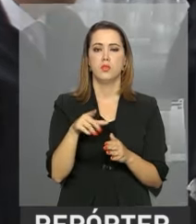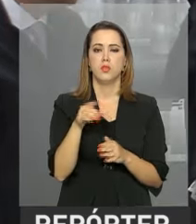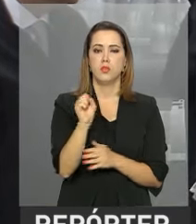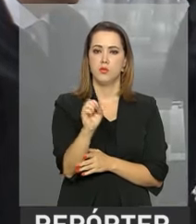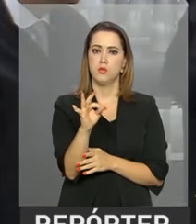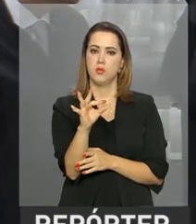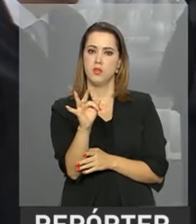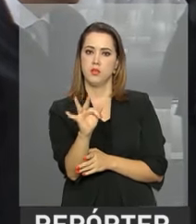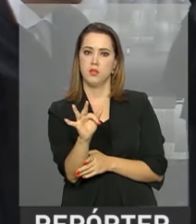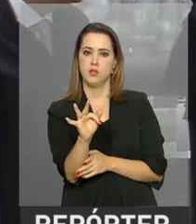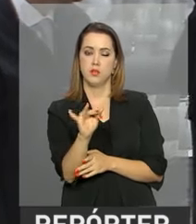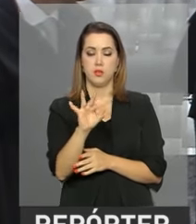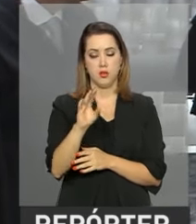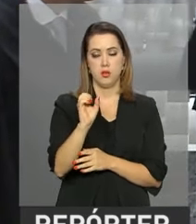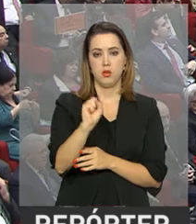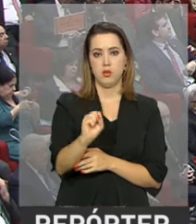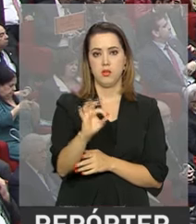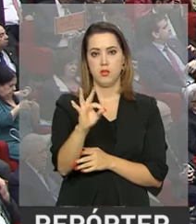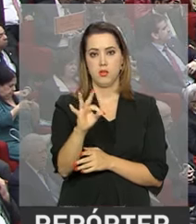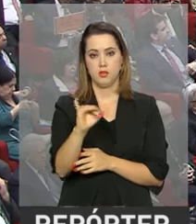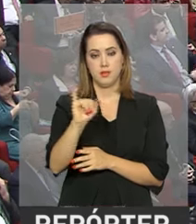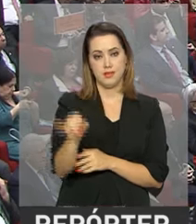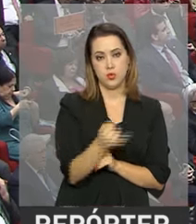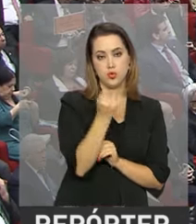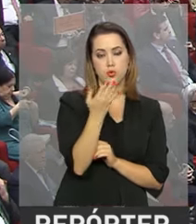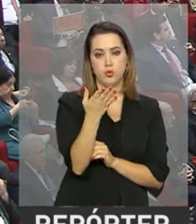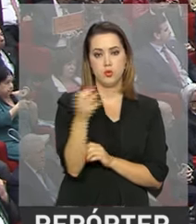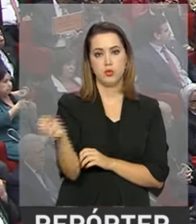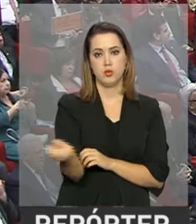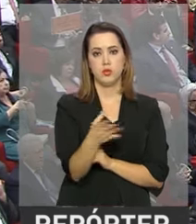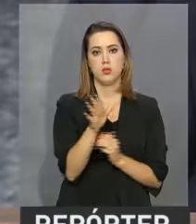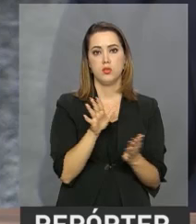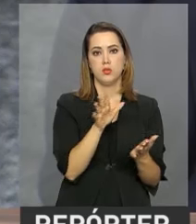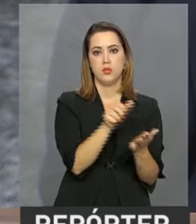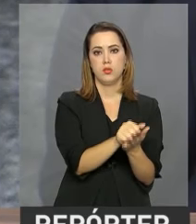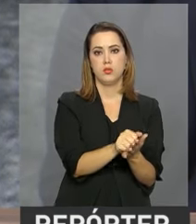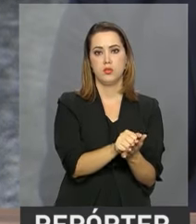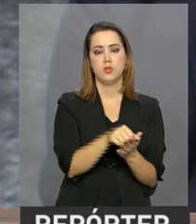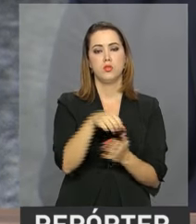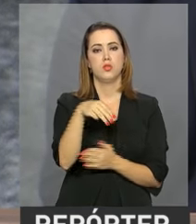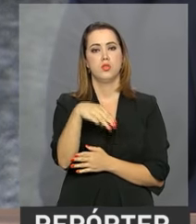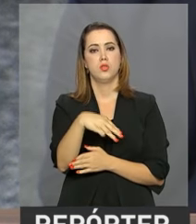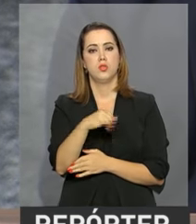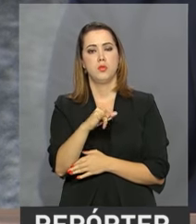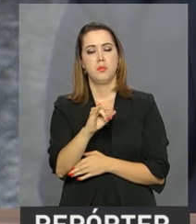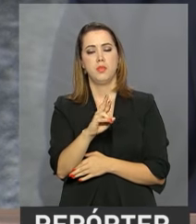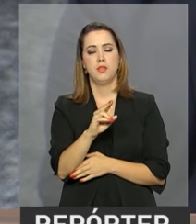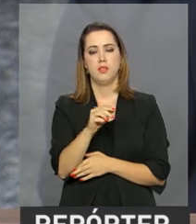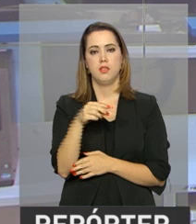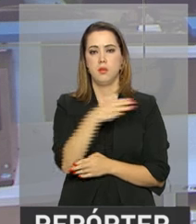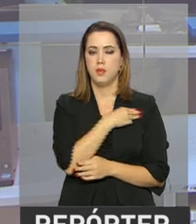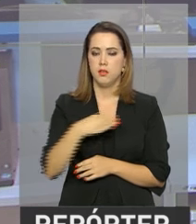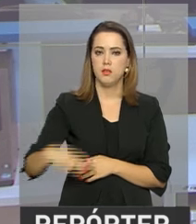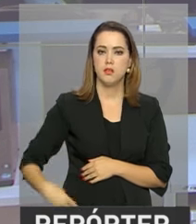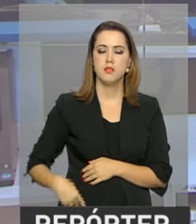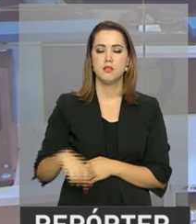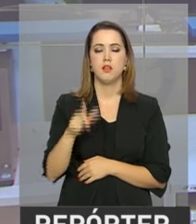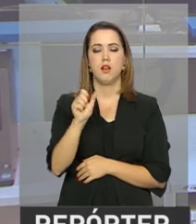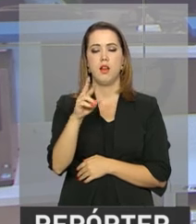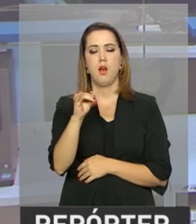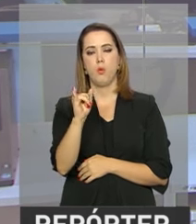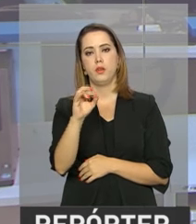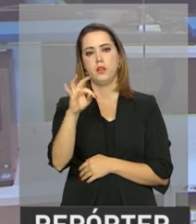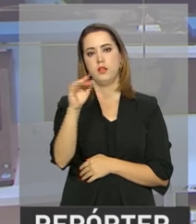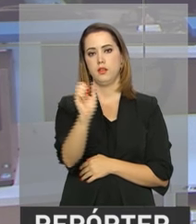de Justiça da posse da nova presidente da Corte, a ministra Laurita Vaz, e do vice, o ministro Humberto Martins. Na quarta-feira,